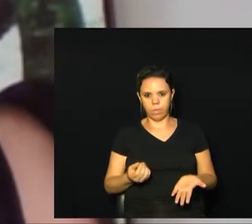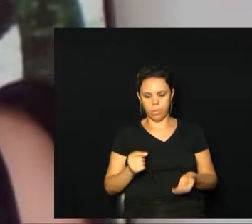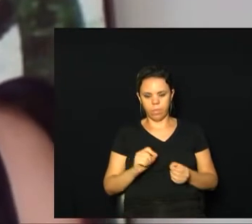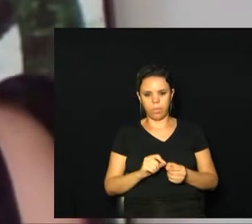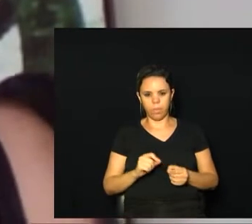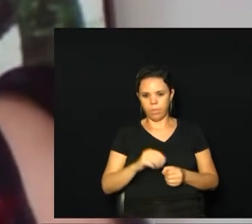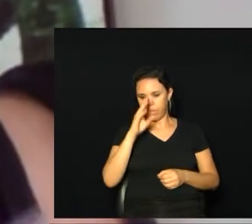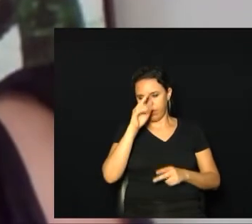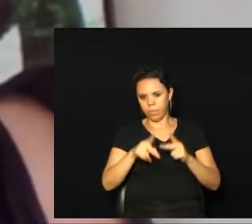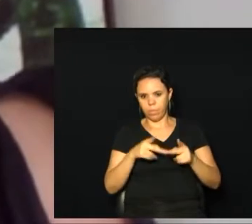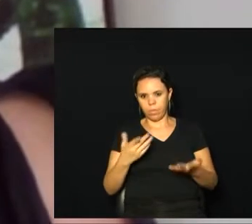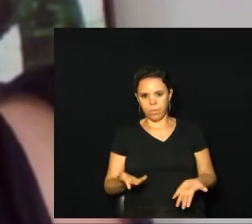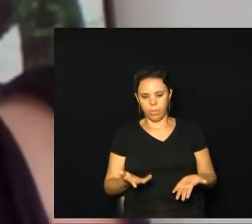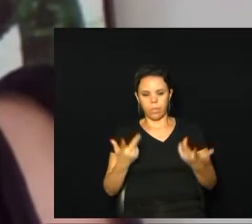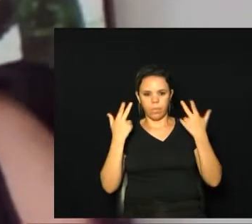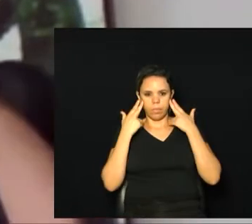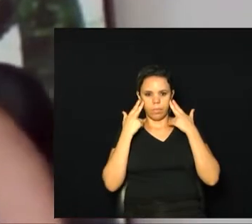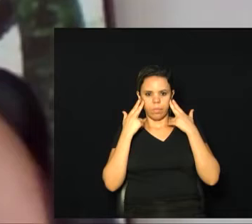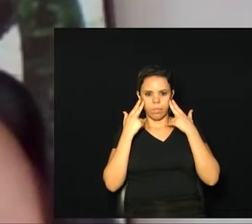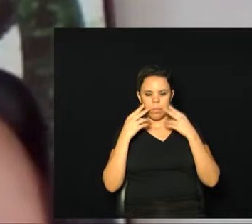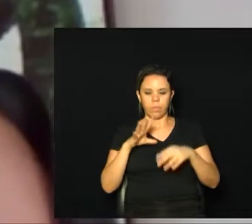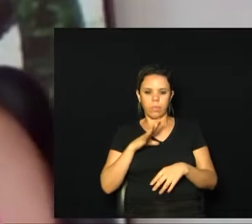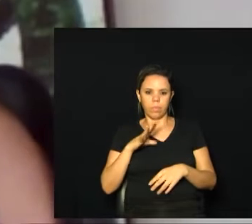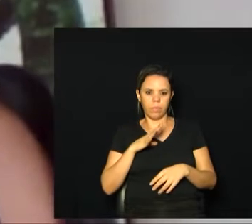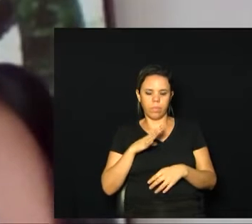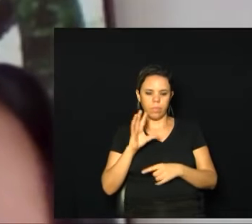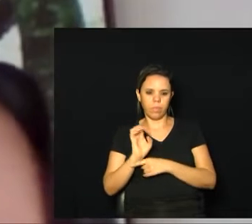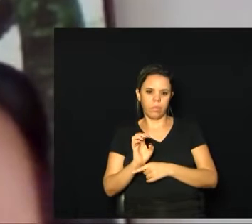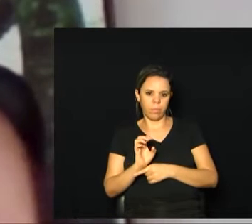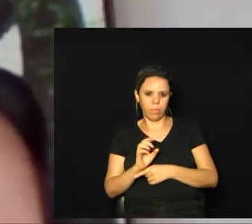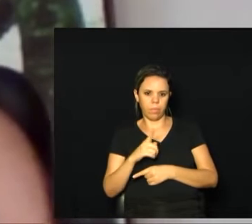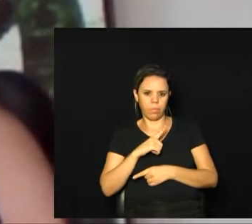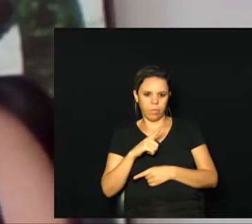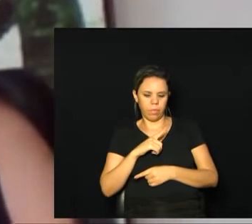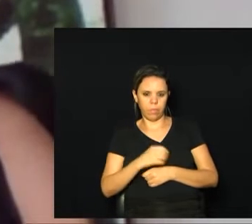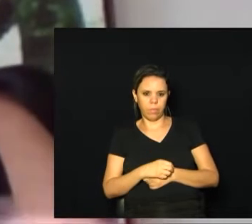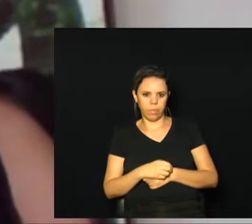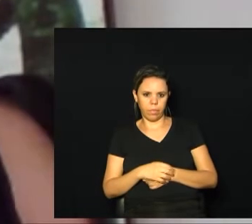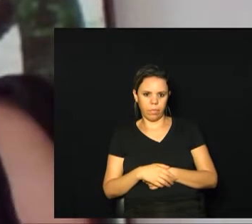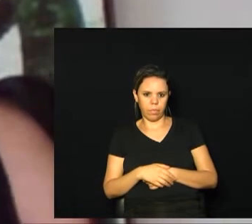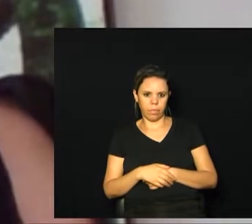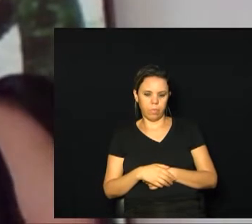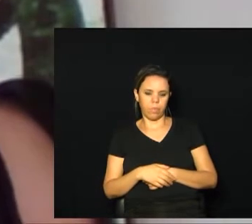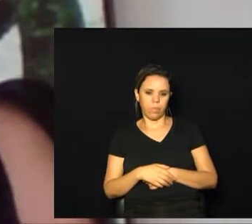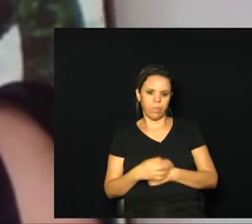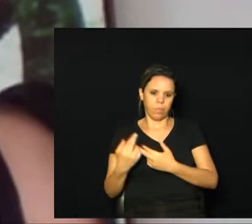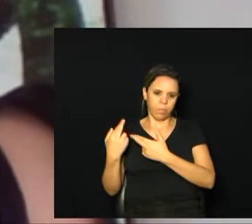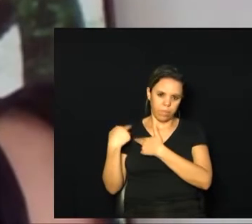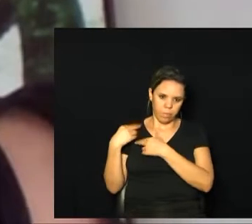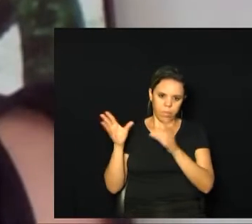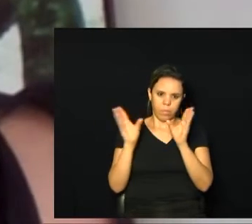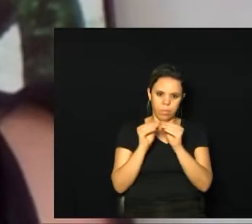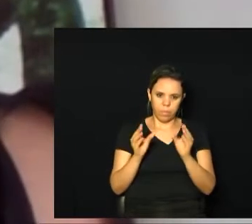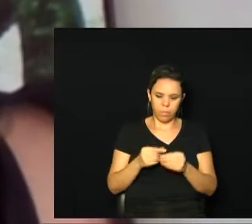seria? O titular normalmente acaba sendo o município ou o estado, e eles acabam tendo, então, essa prerrogativa de definir de acordo